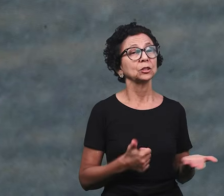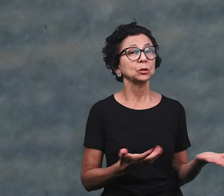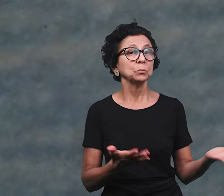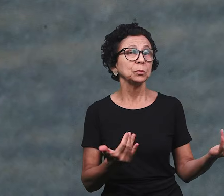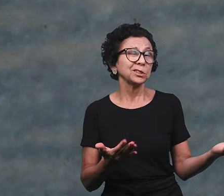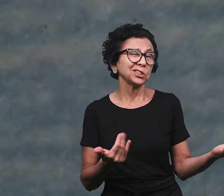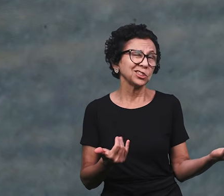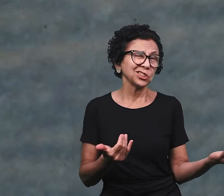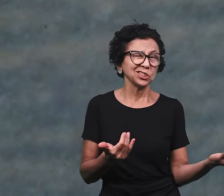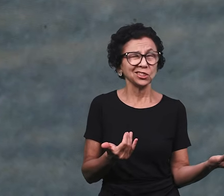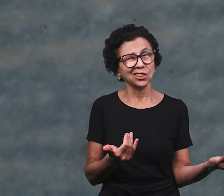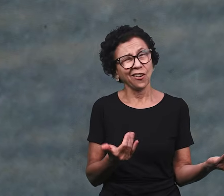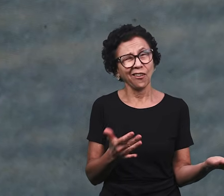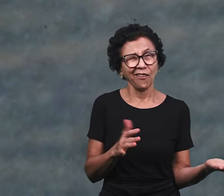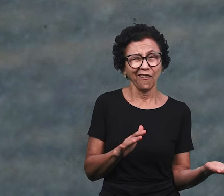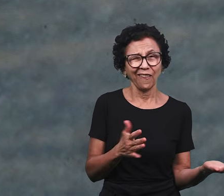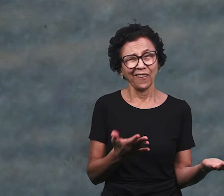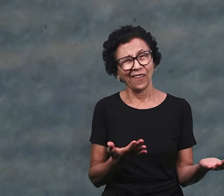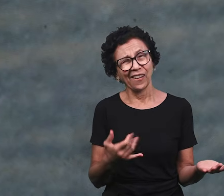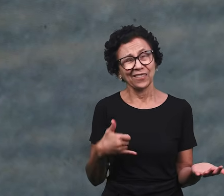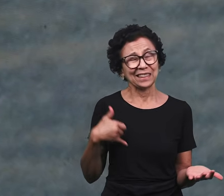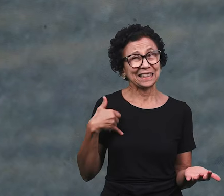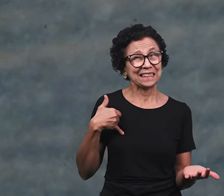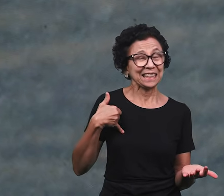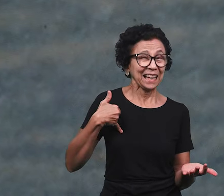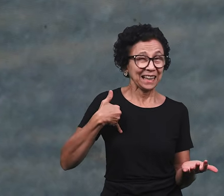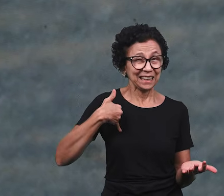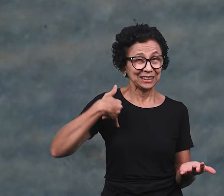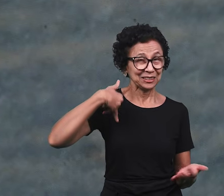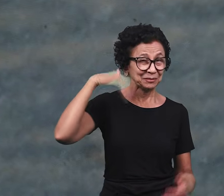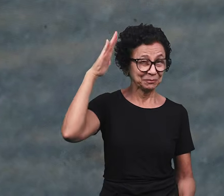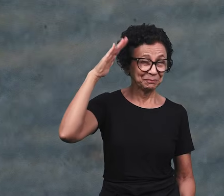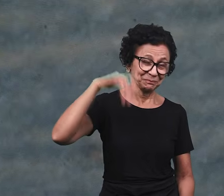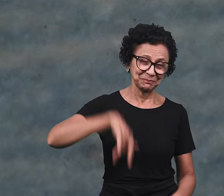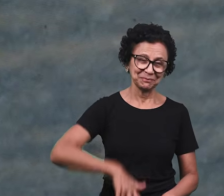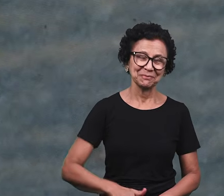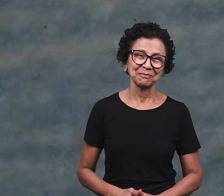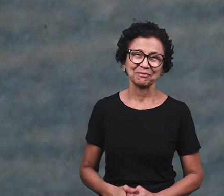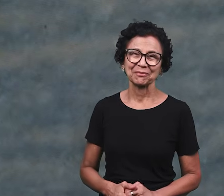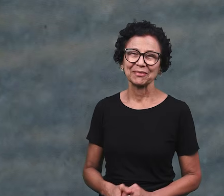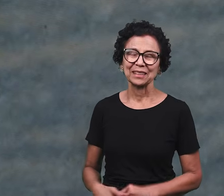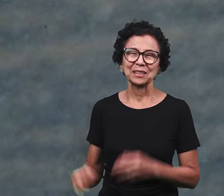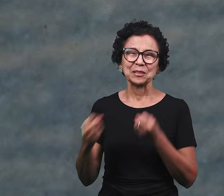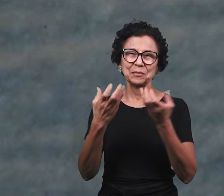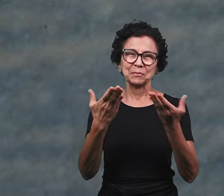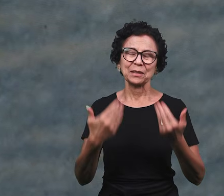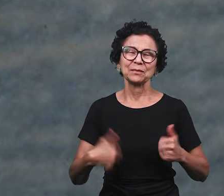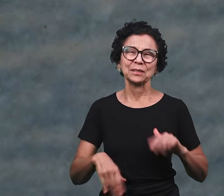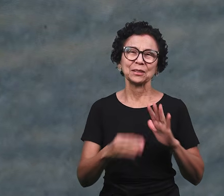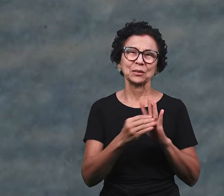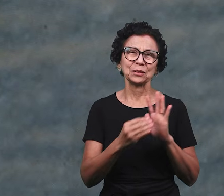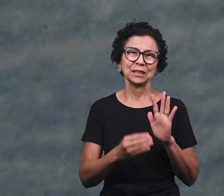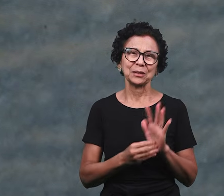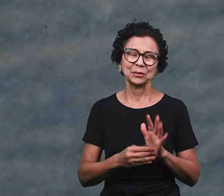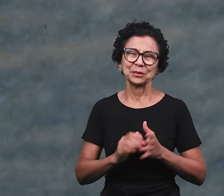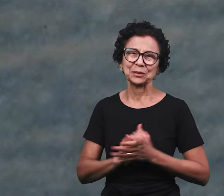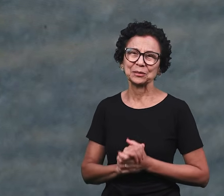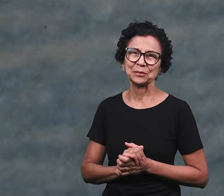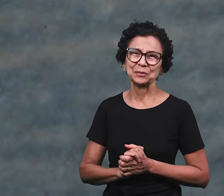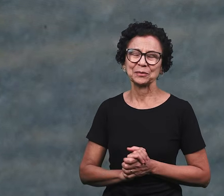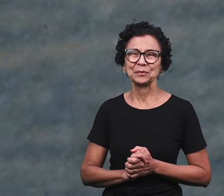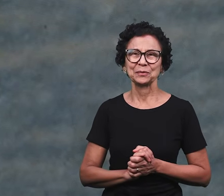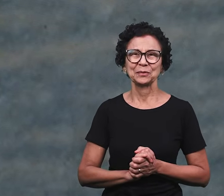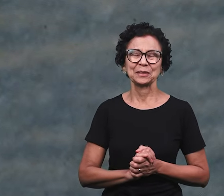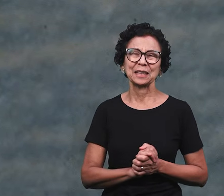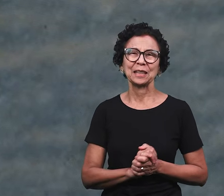é mais tão jovem. Seja bem-vindo a esse conteúdo transmitido pela TV Manaim, Os Dias da